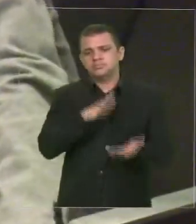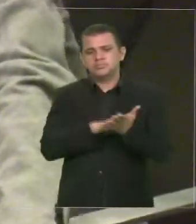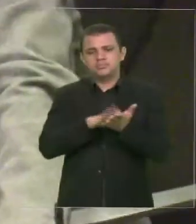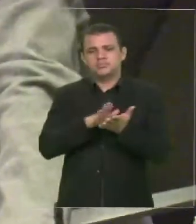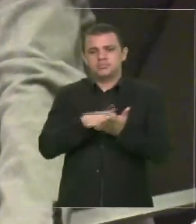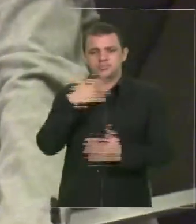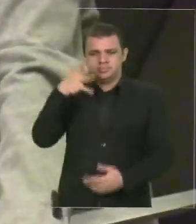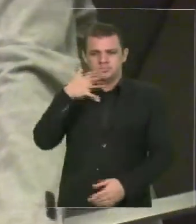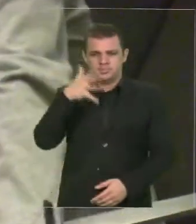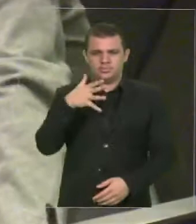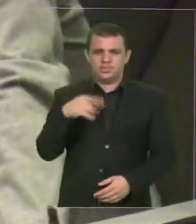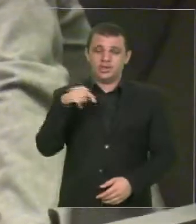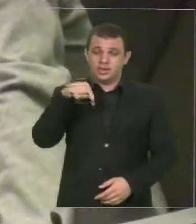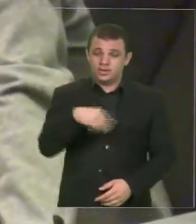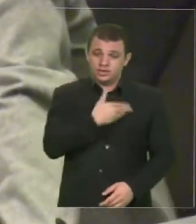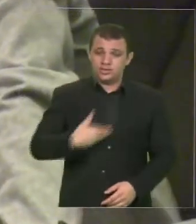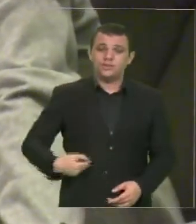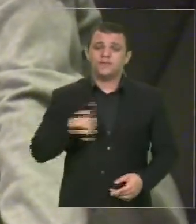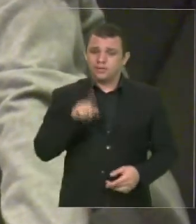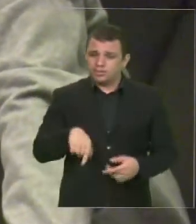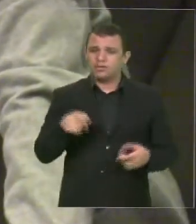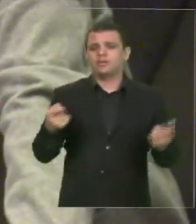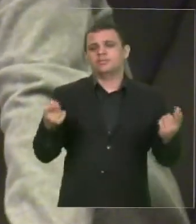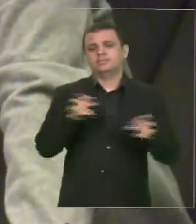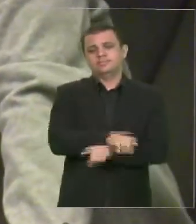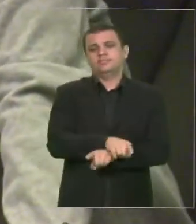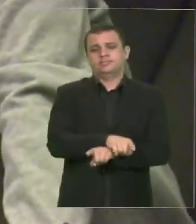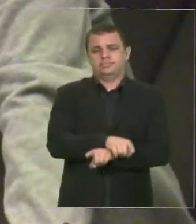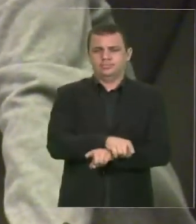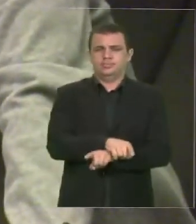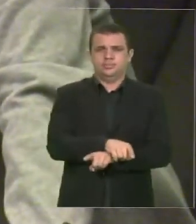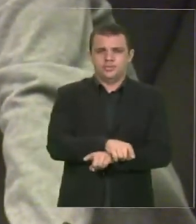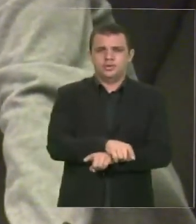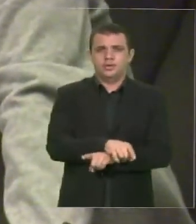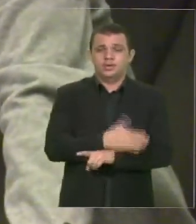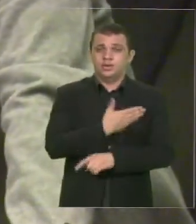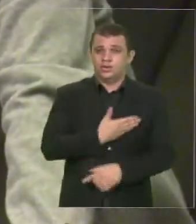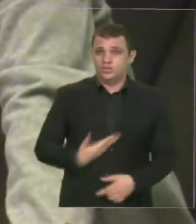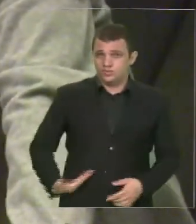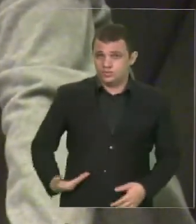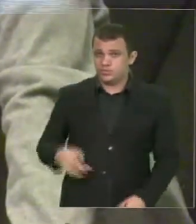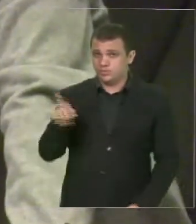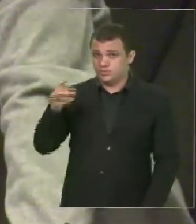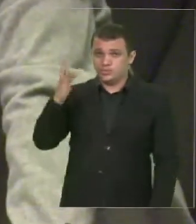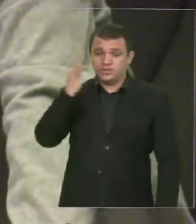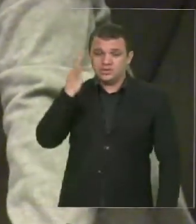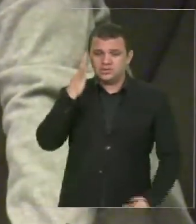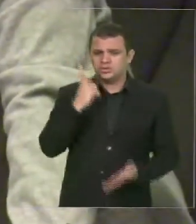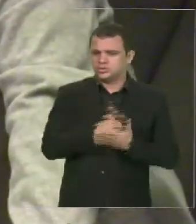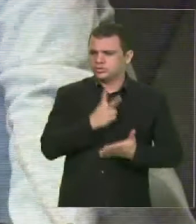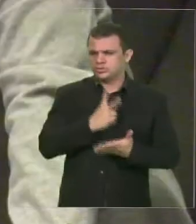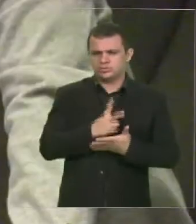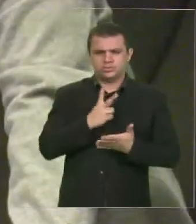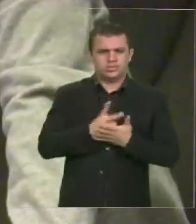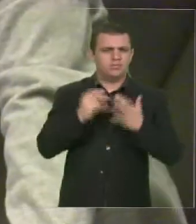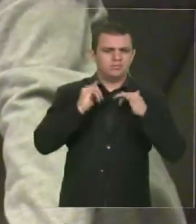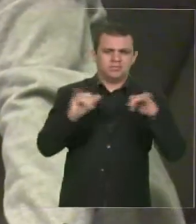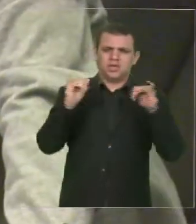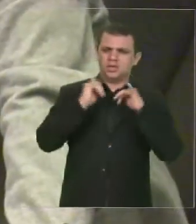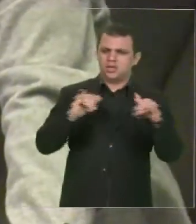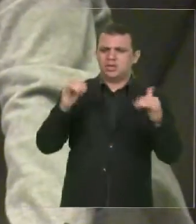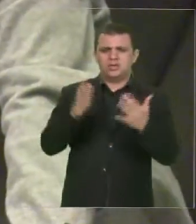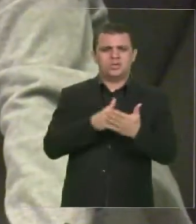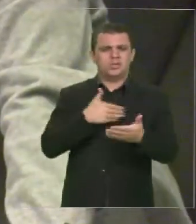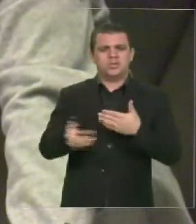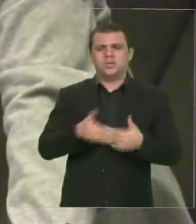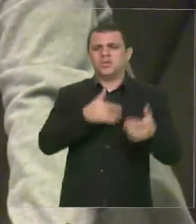contradição. O governador Flávio Dino sempre pregou e falou por onde andava,